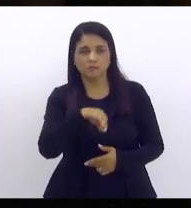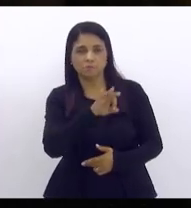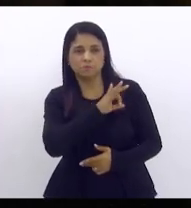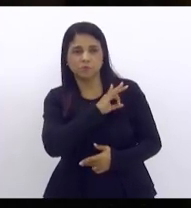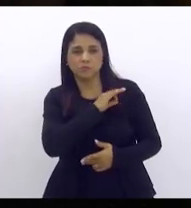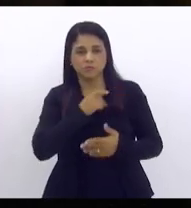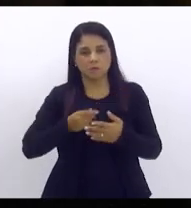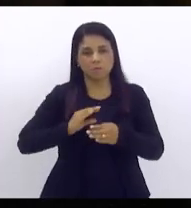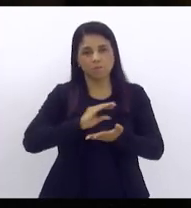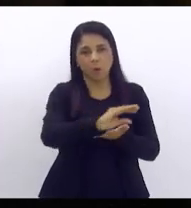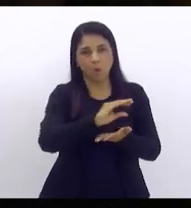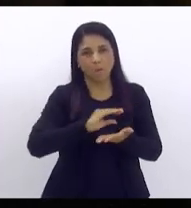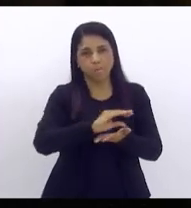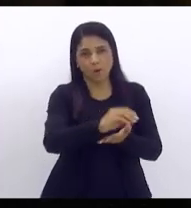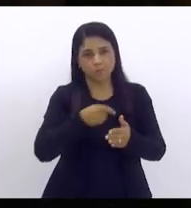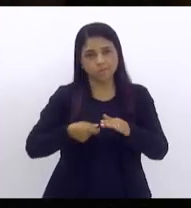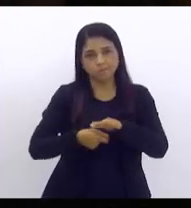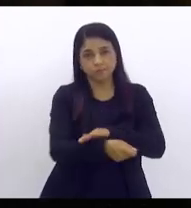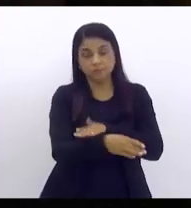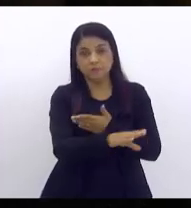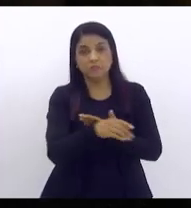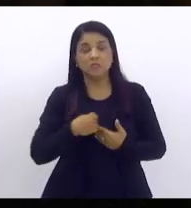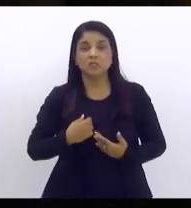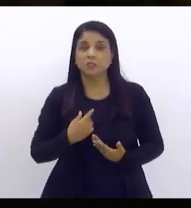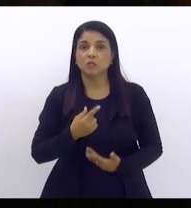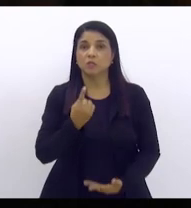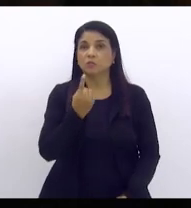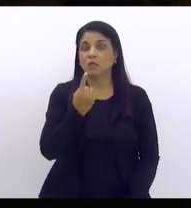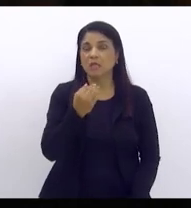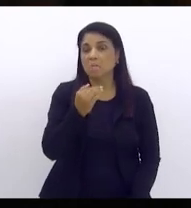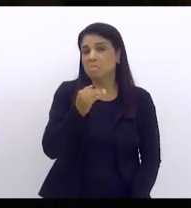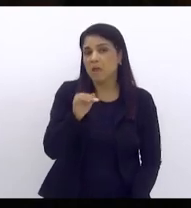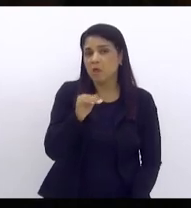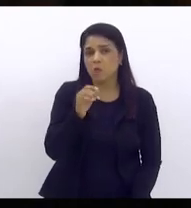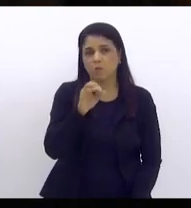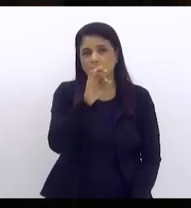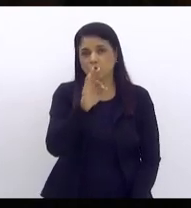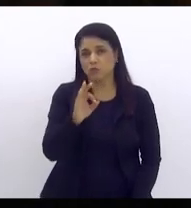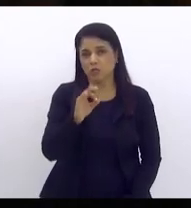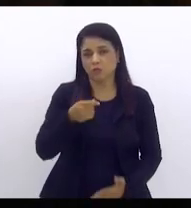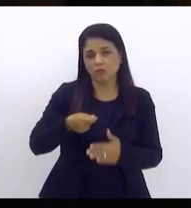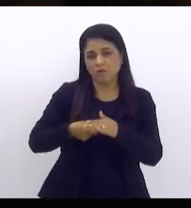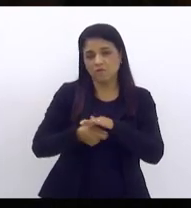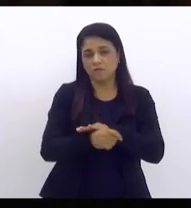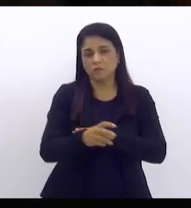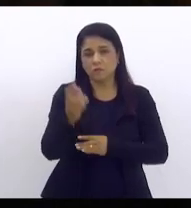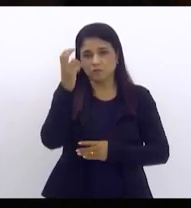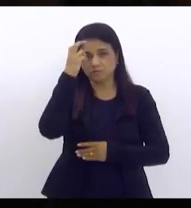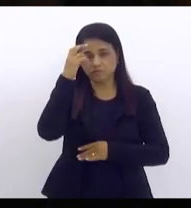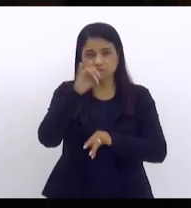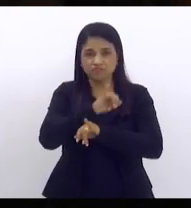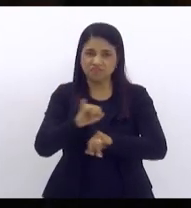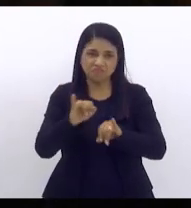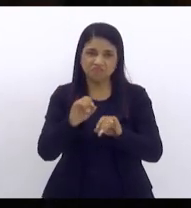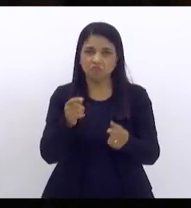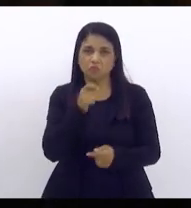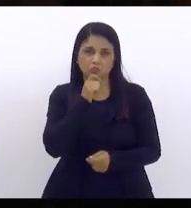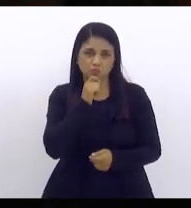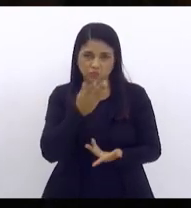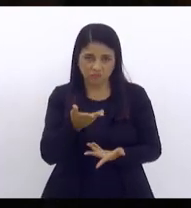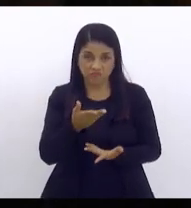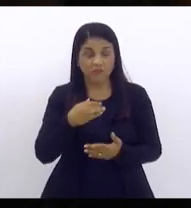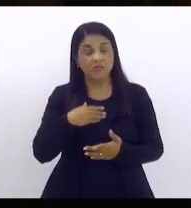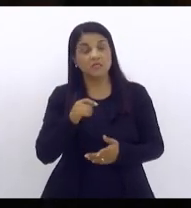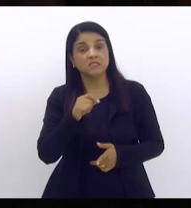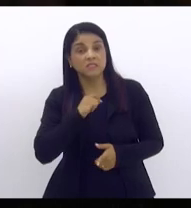Rio de Janeiro e não chega a 0,5% o investimento em inteligência e informação. Ou seja, se